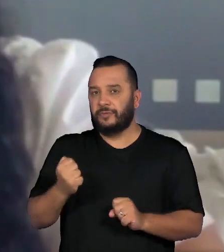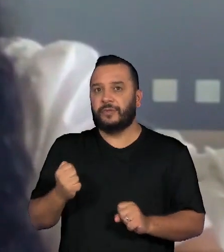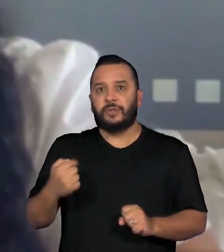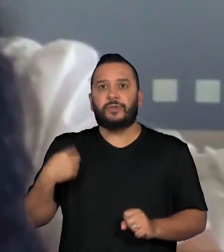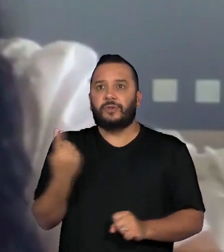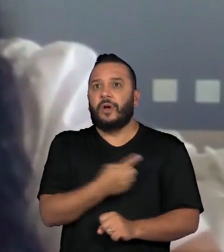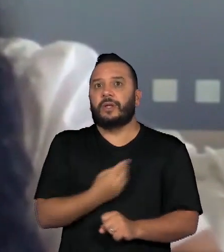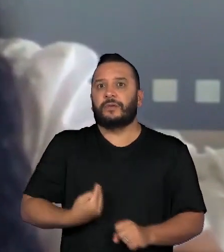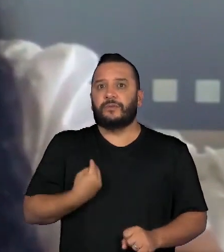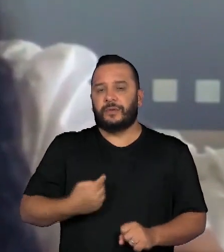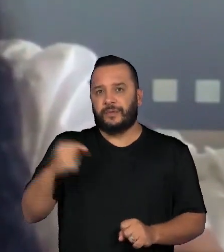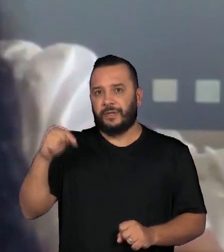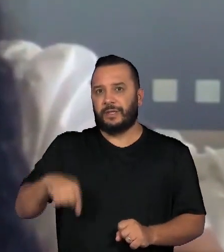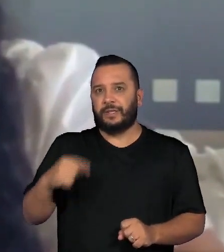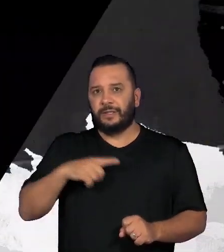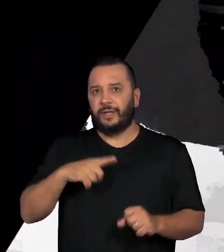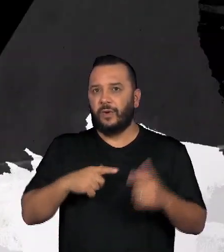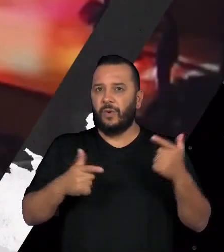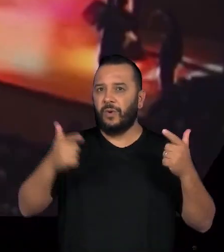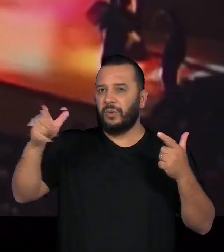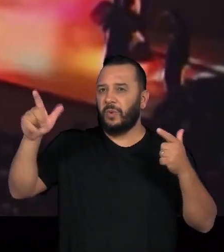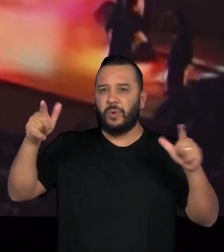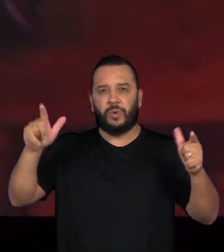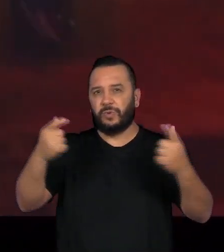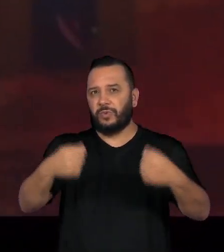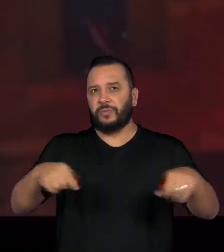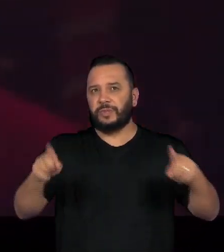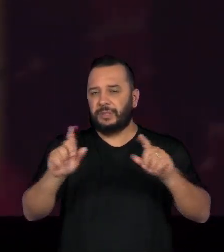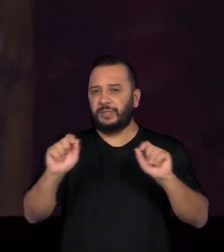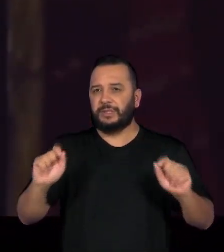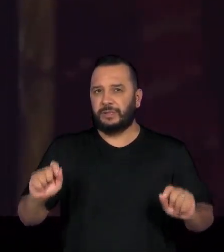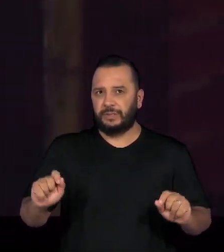ficar compondo com muitas outras vozes.